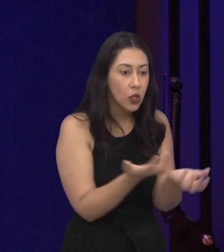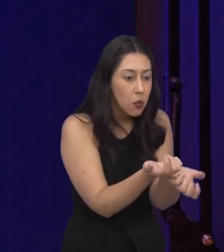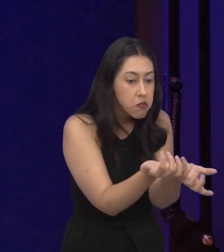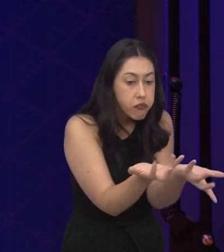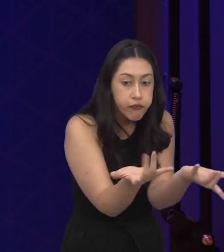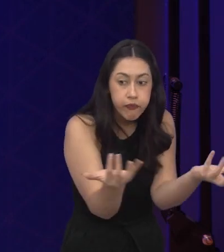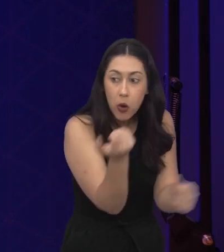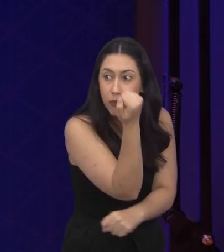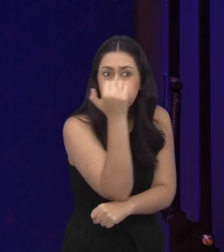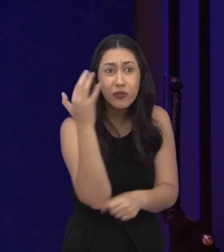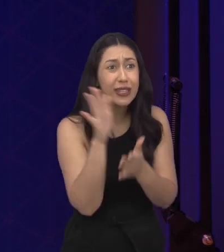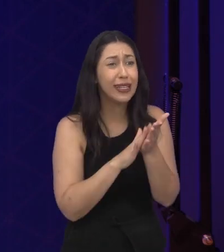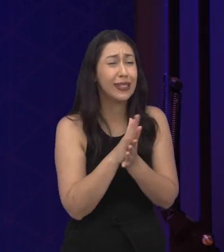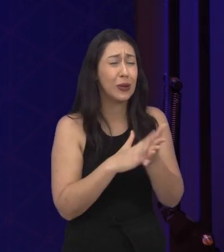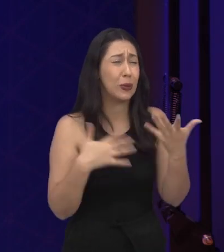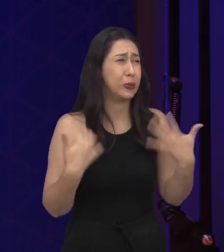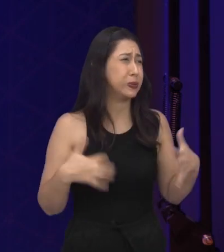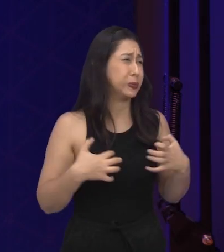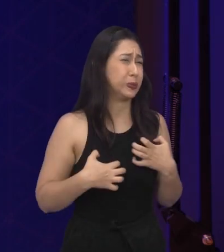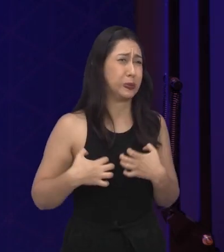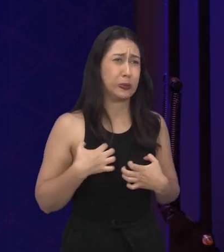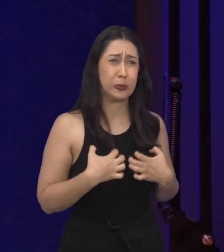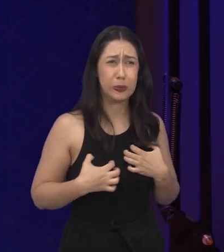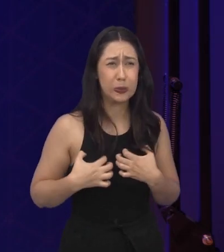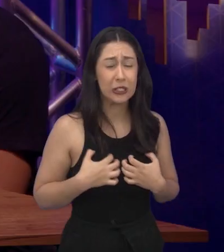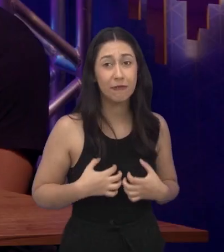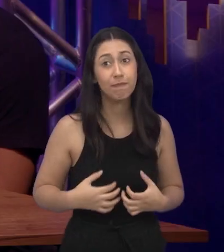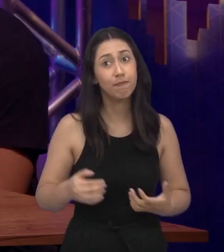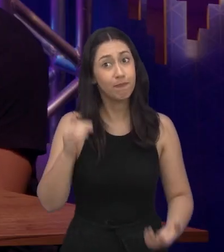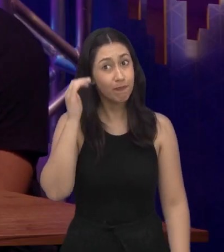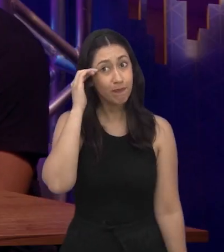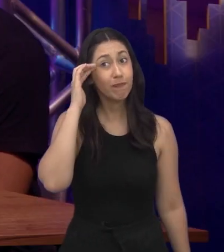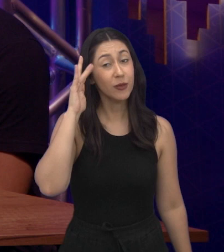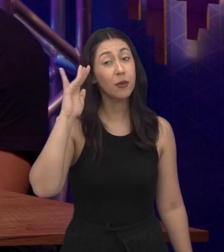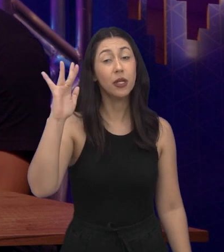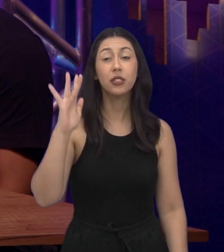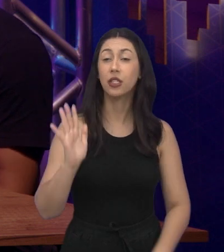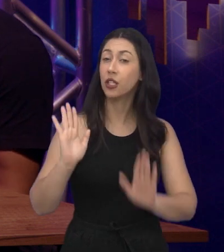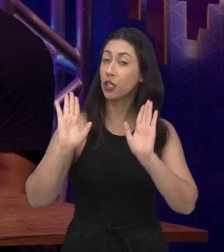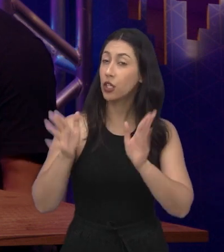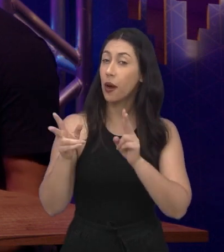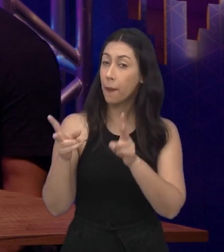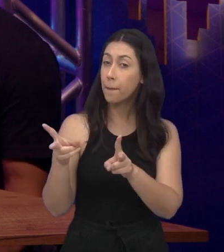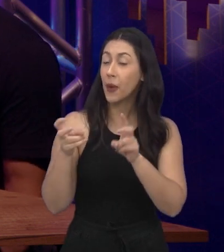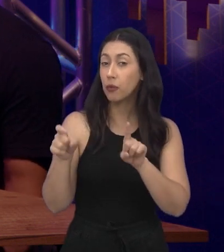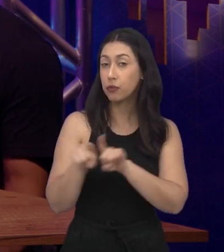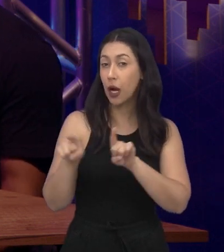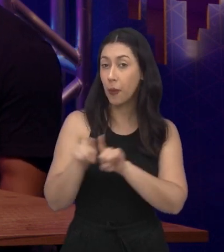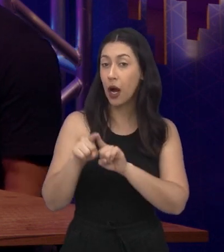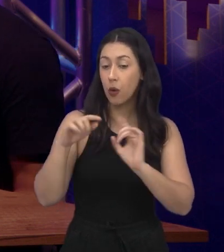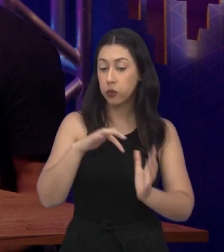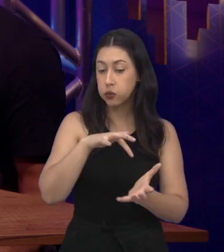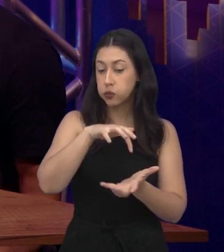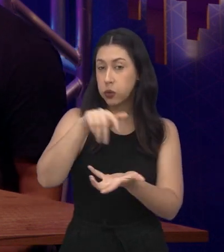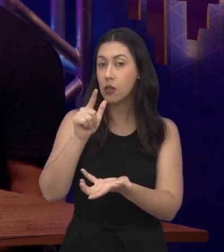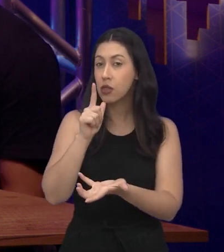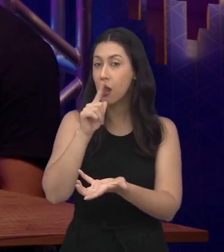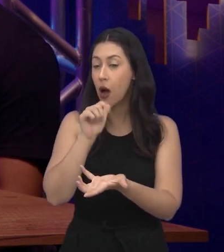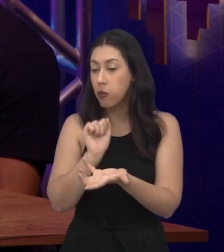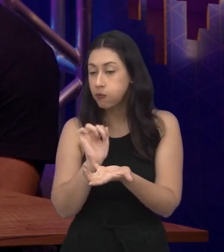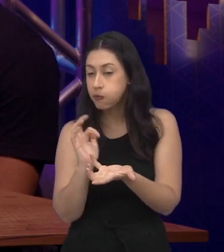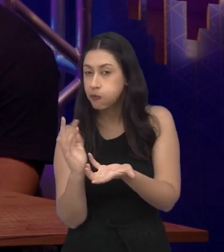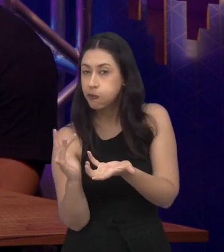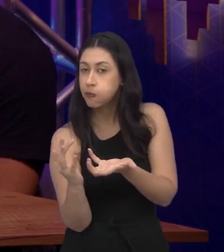de vegetação é extremamente perturbador. Imagina só, né, a gente viu os efeitos do El Niño no